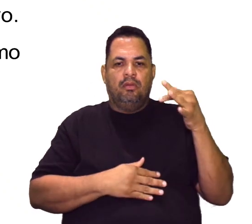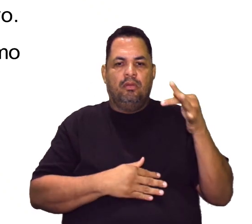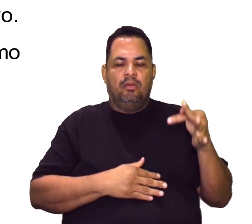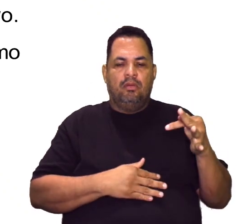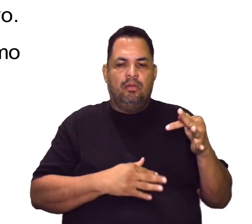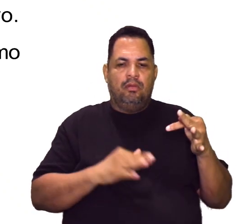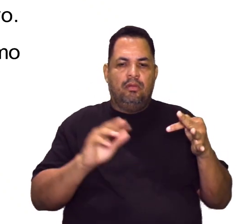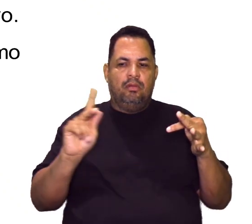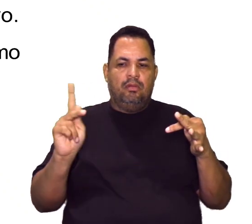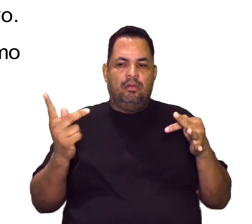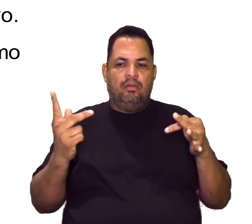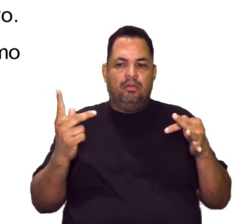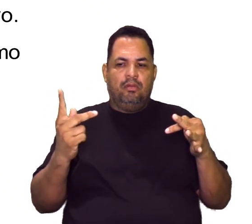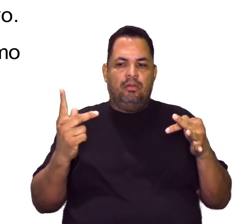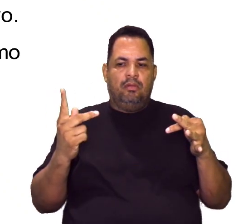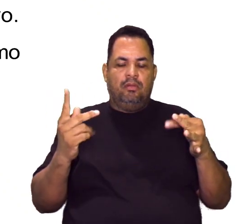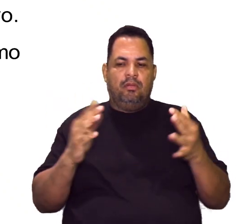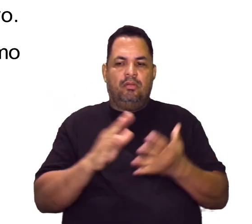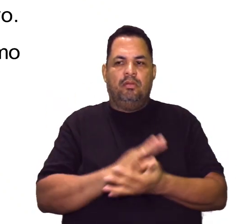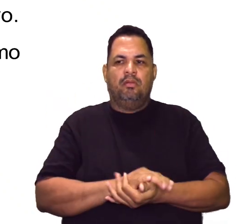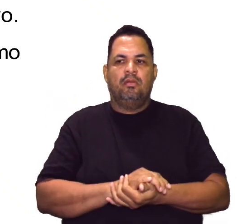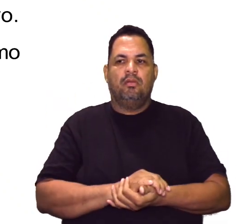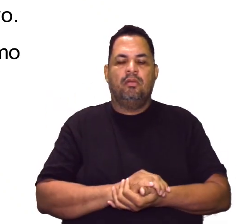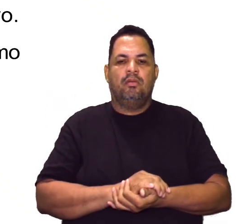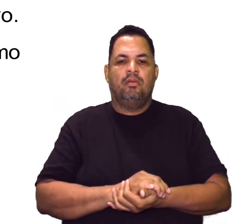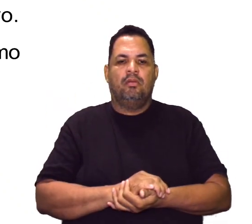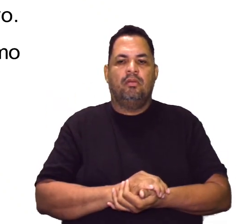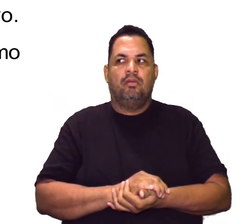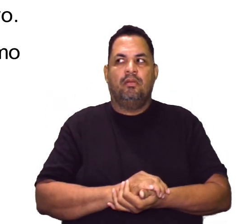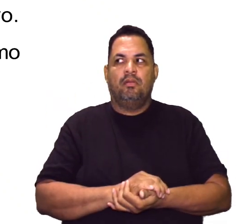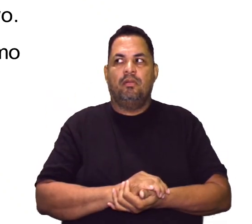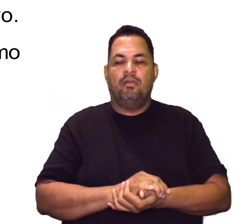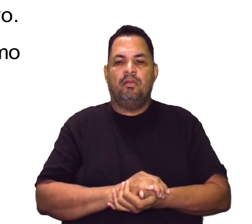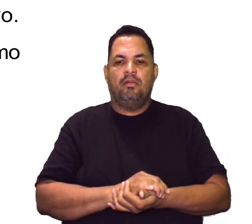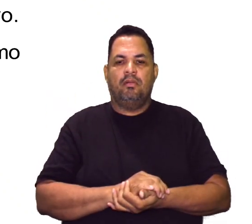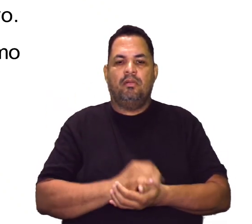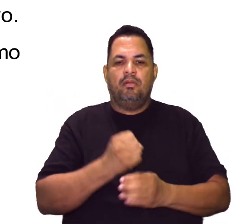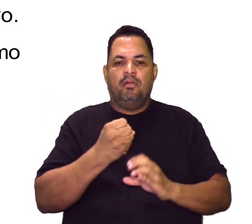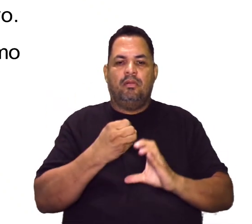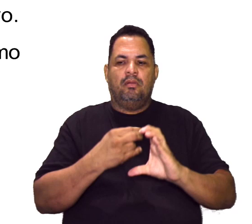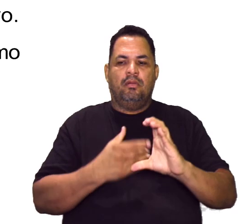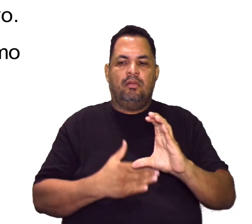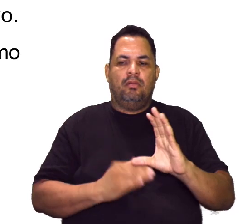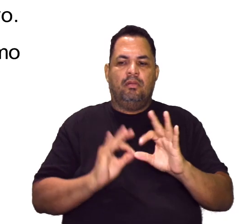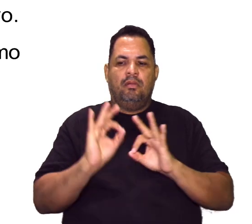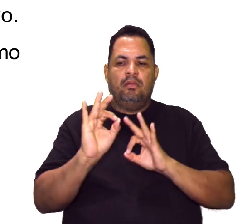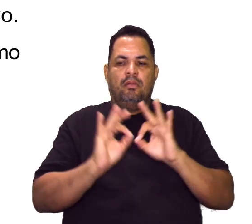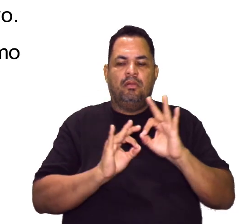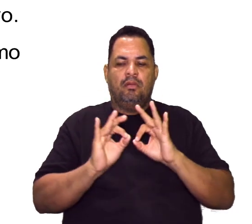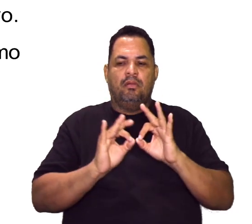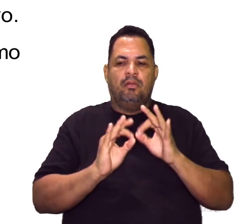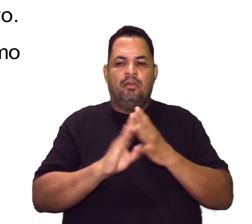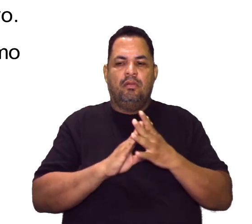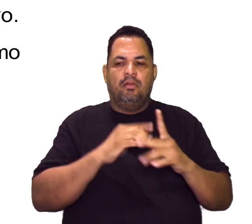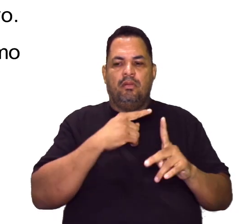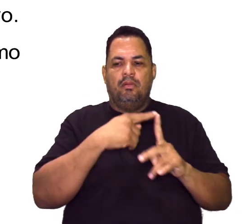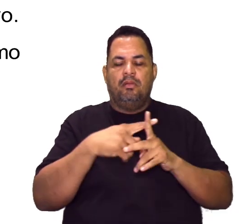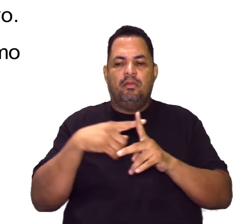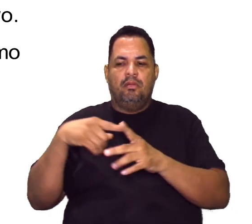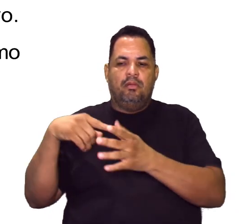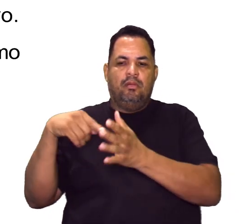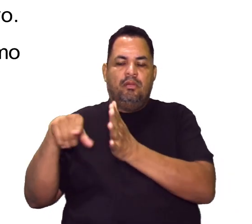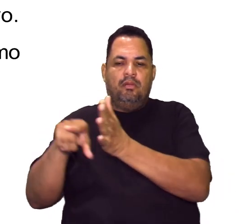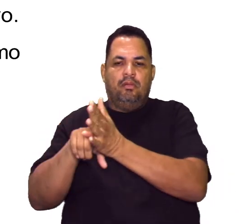os elementos desse composto, aí sim caracteriza o quê? A